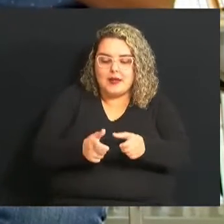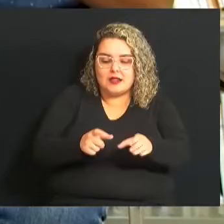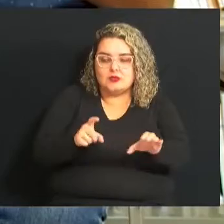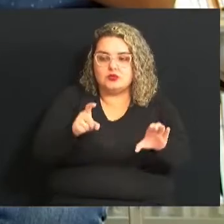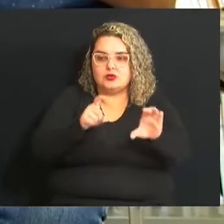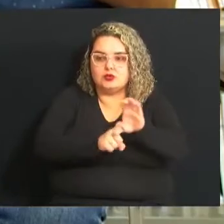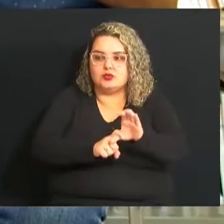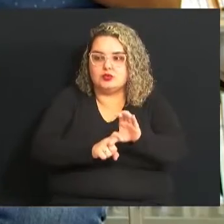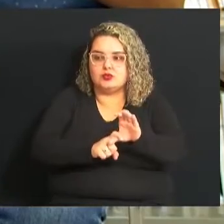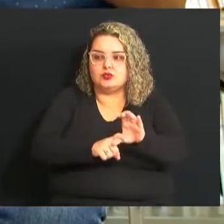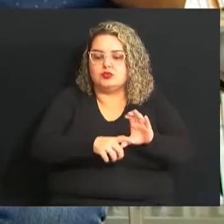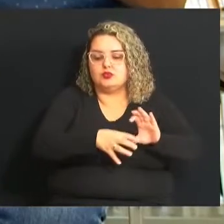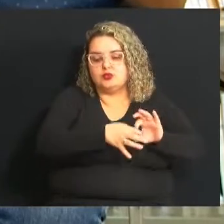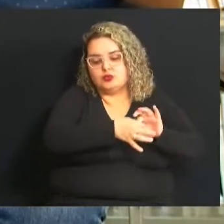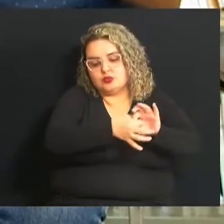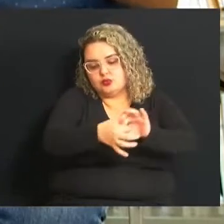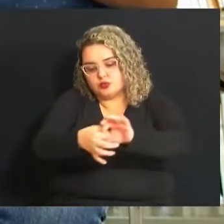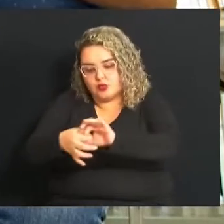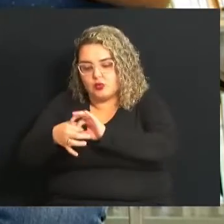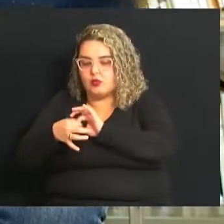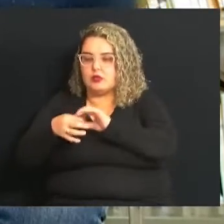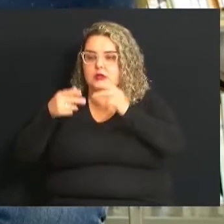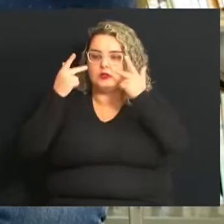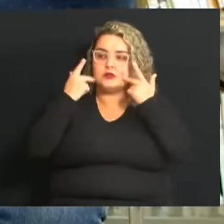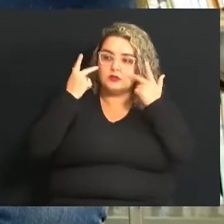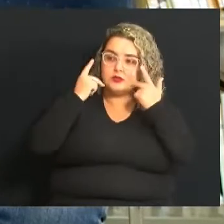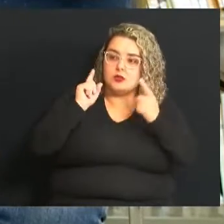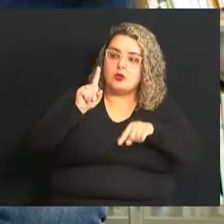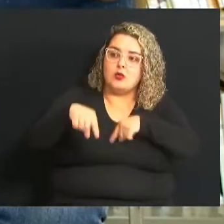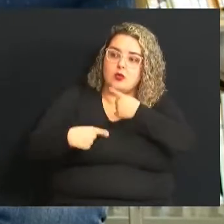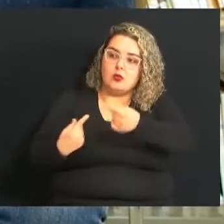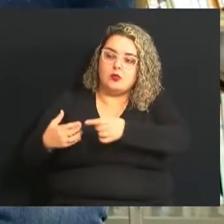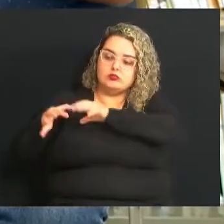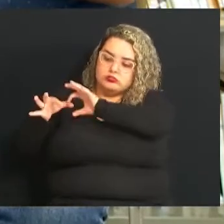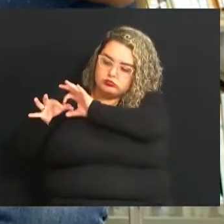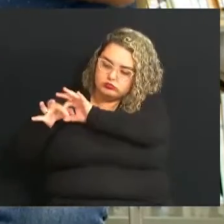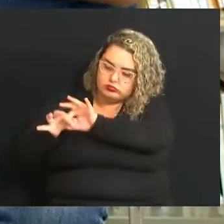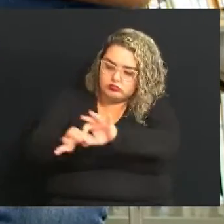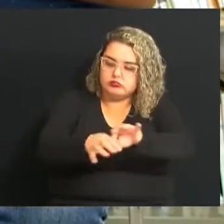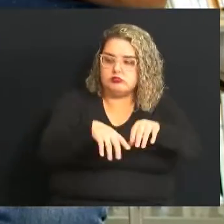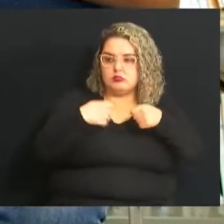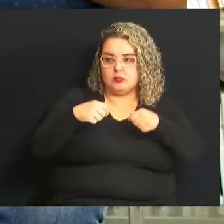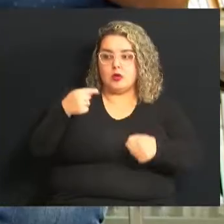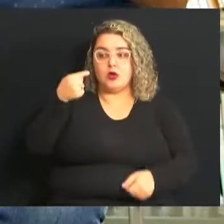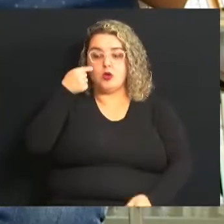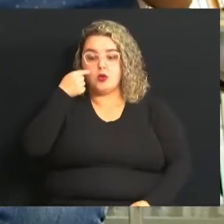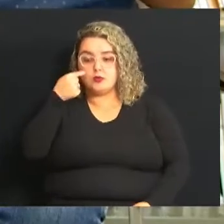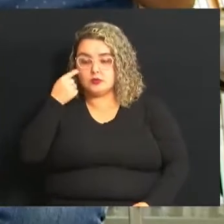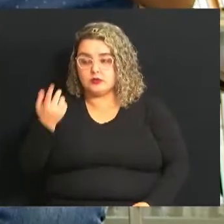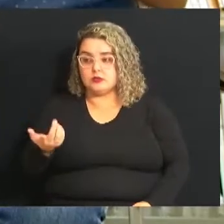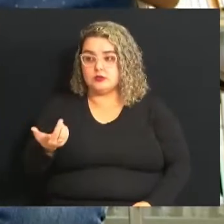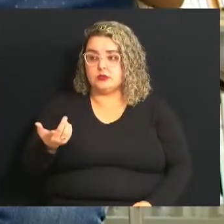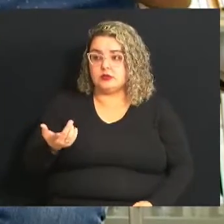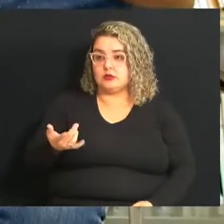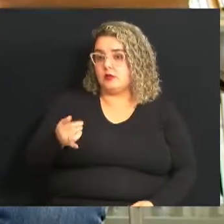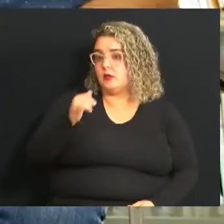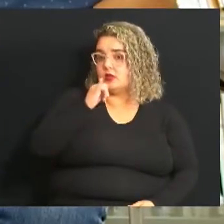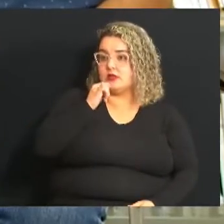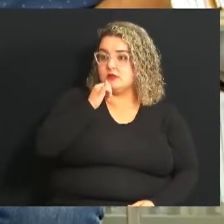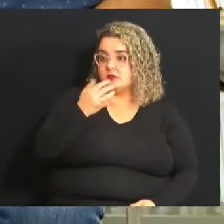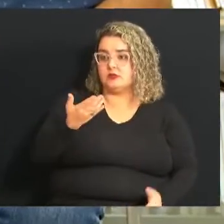ciclo natural, outros ciclos são necessários observar, né? Então, se você